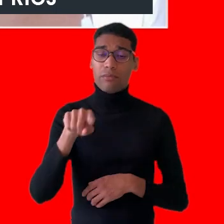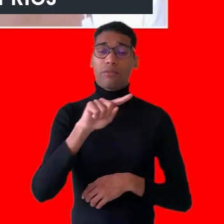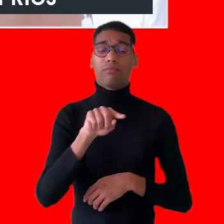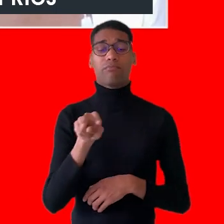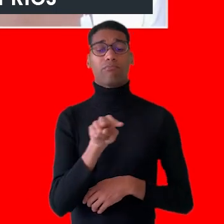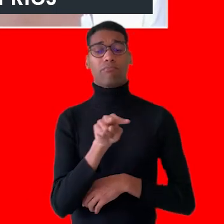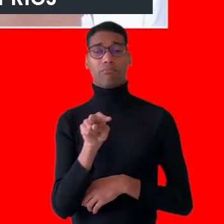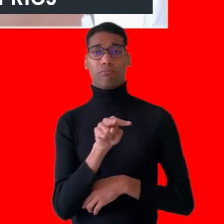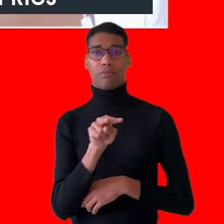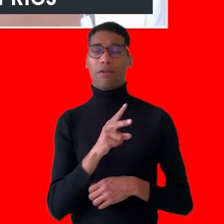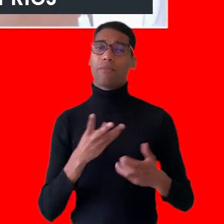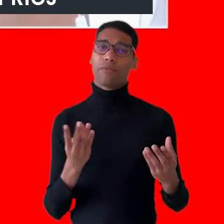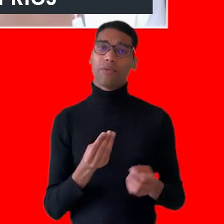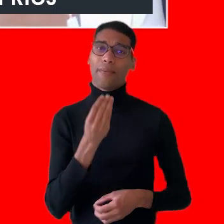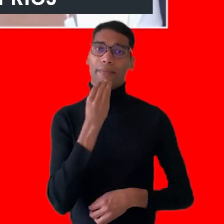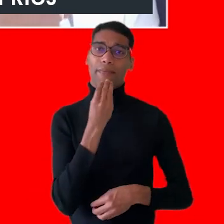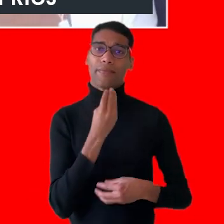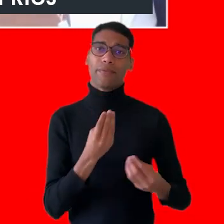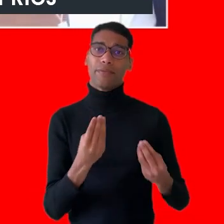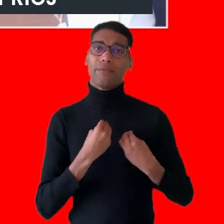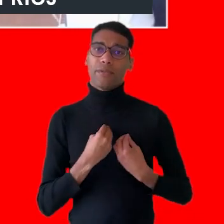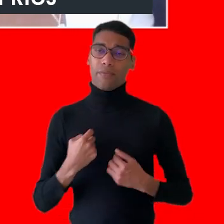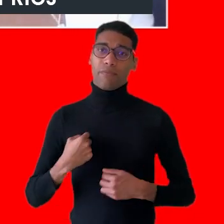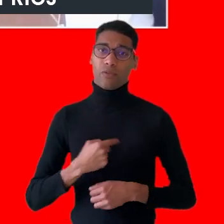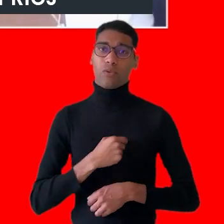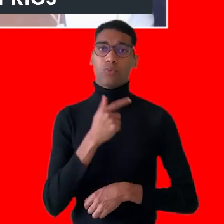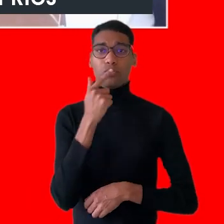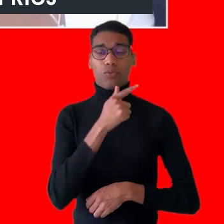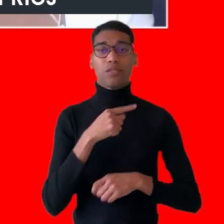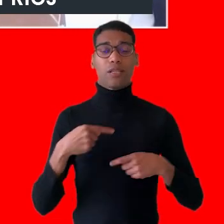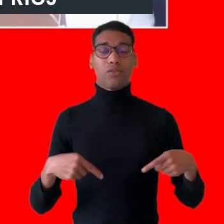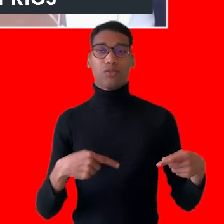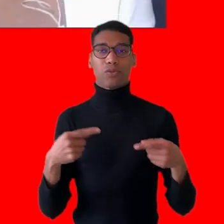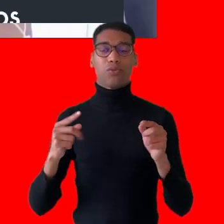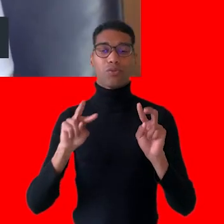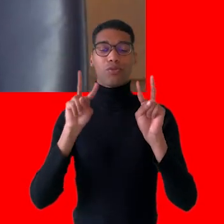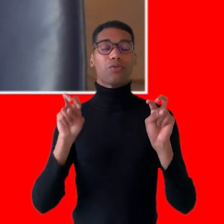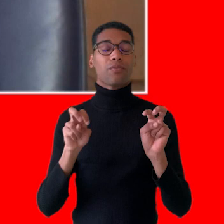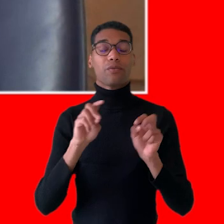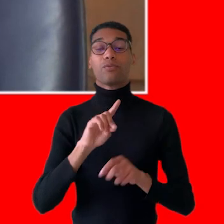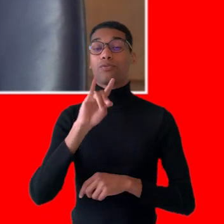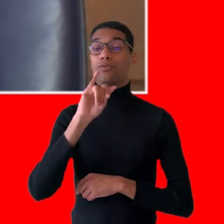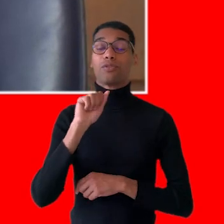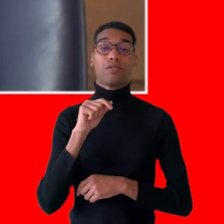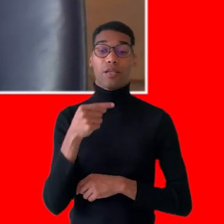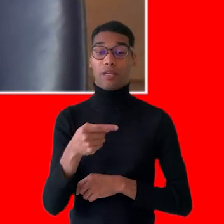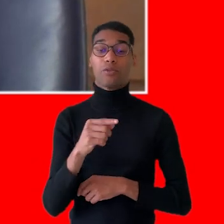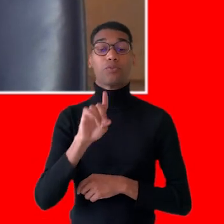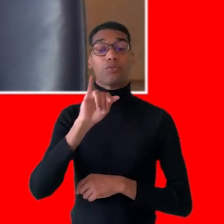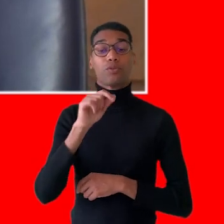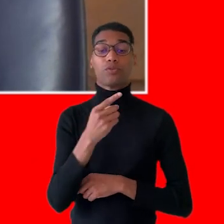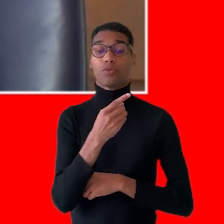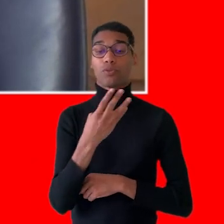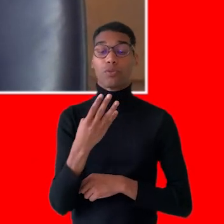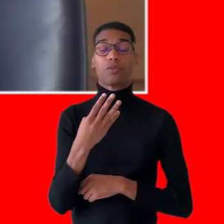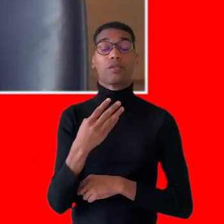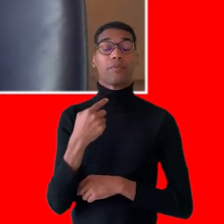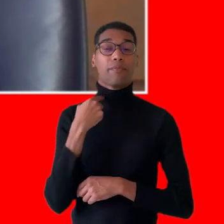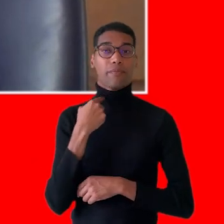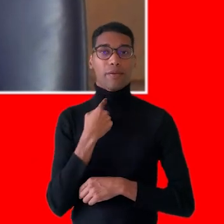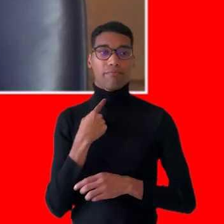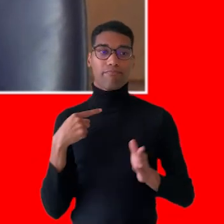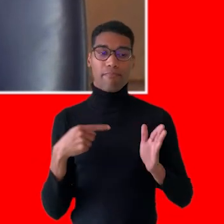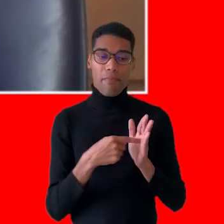ao Saloma, por essa oportunidade da gente discutir esse assunto, né? O dia seguinte, o 14 de maio, não tem um